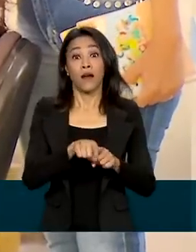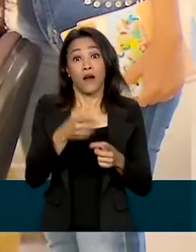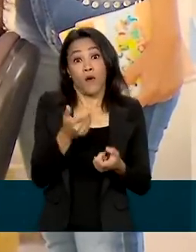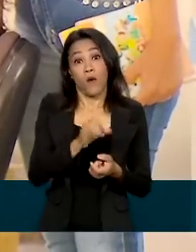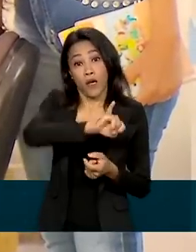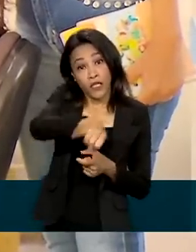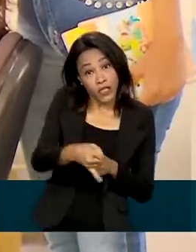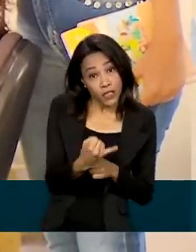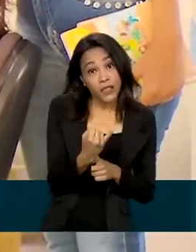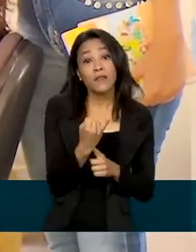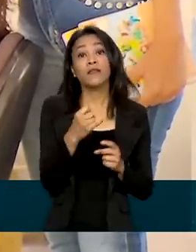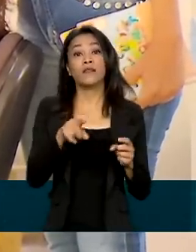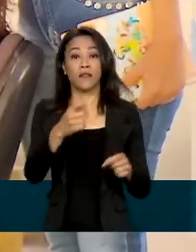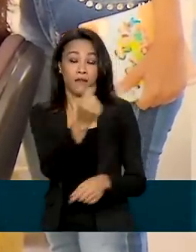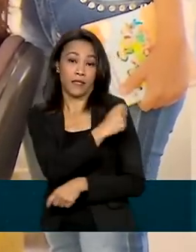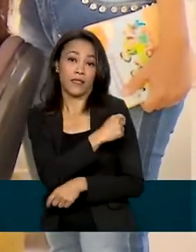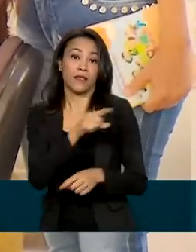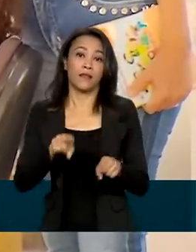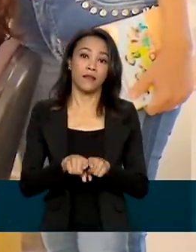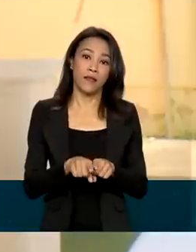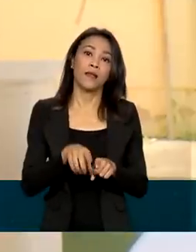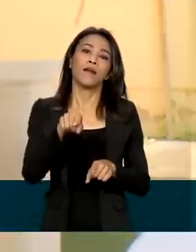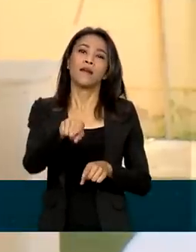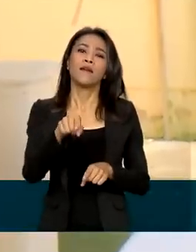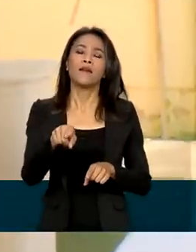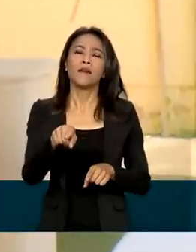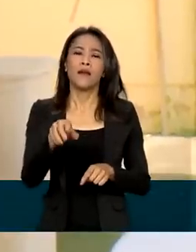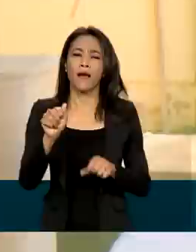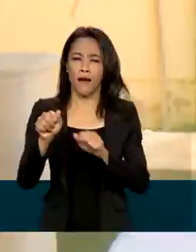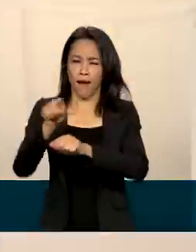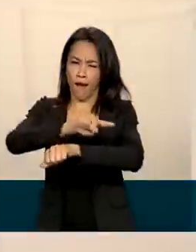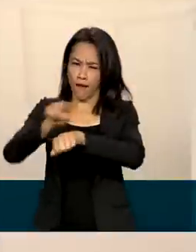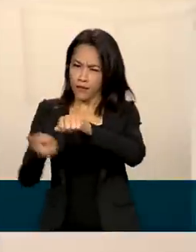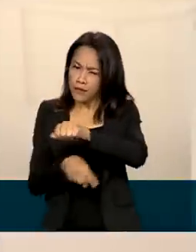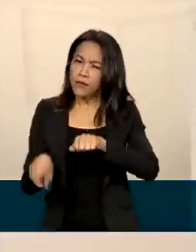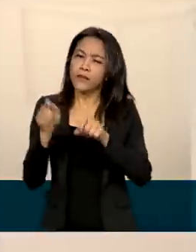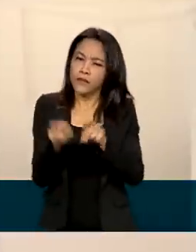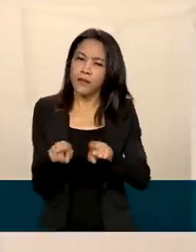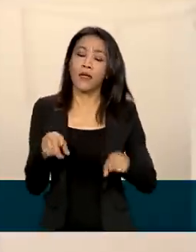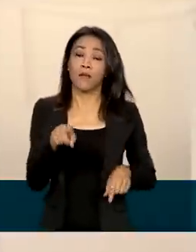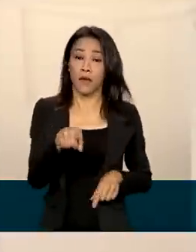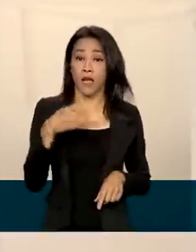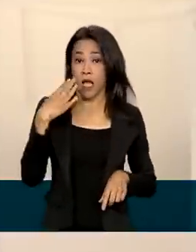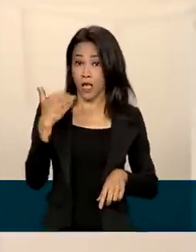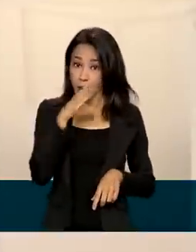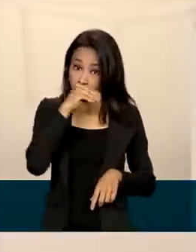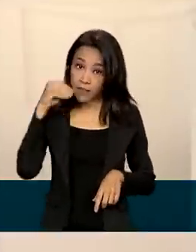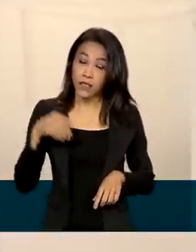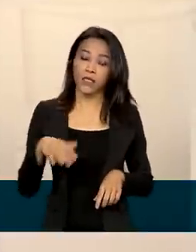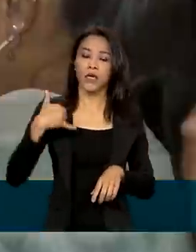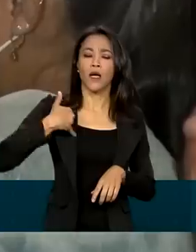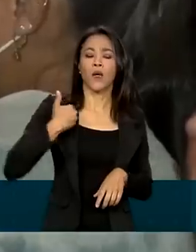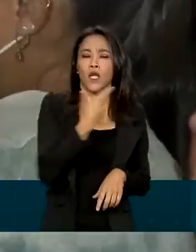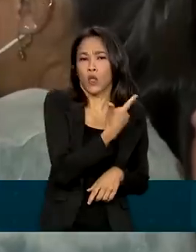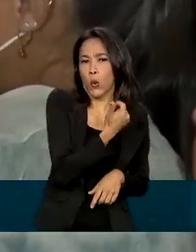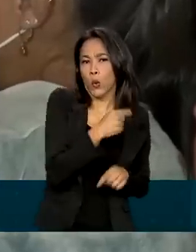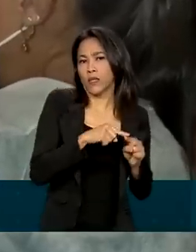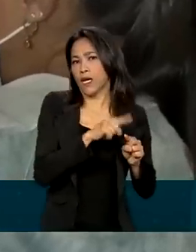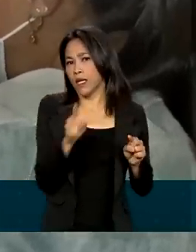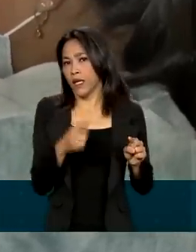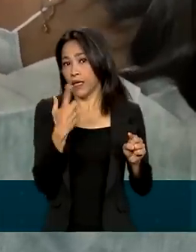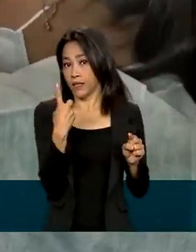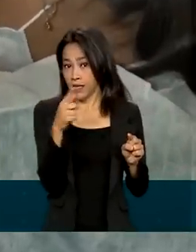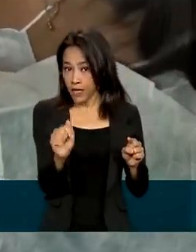Jansen que podem ser utilizadas para pessoas com 18 anos ou mais para os adolescentes entre 12 e 17 anos é